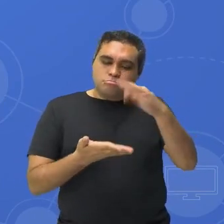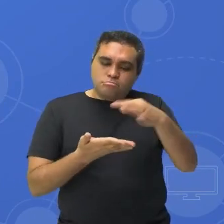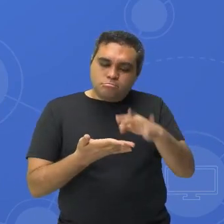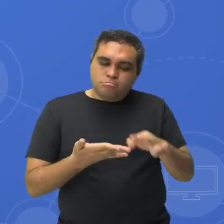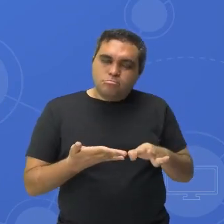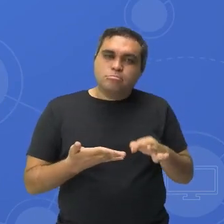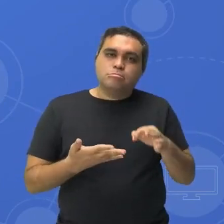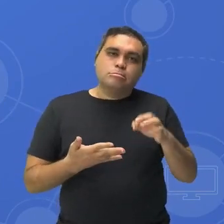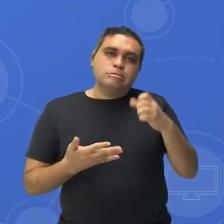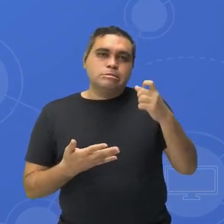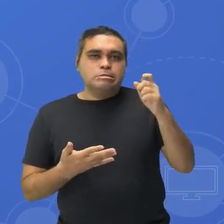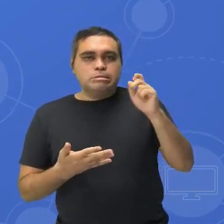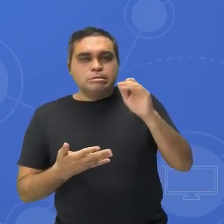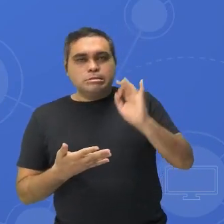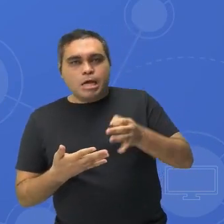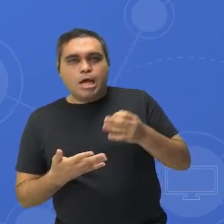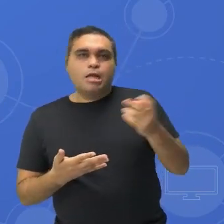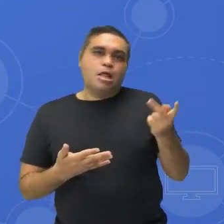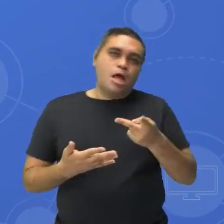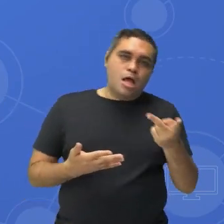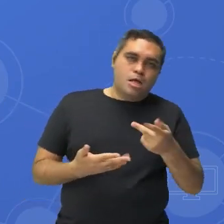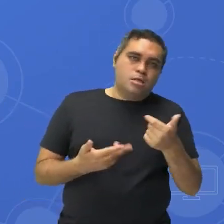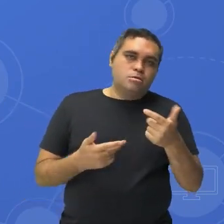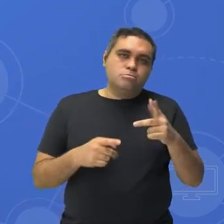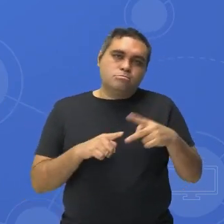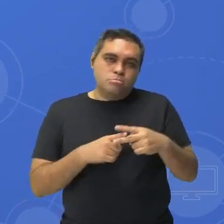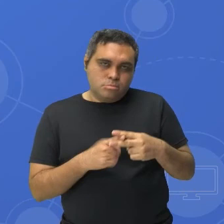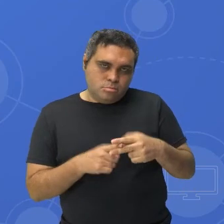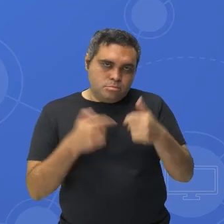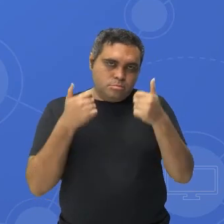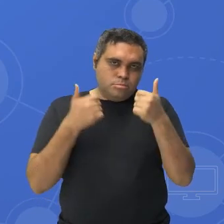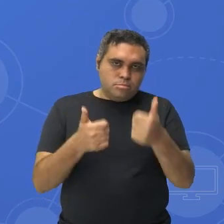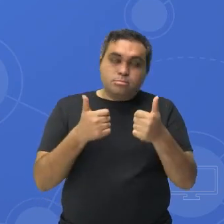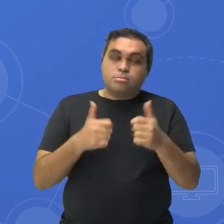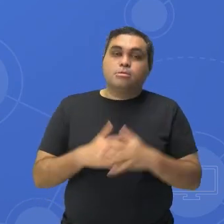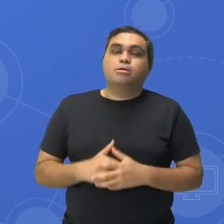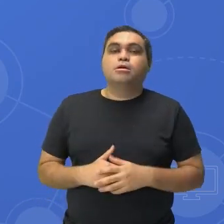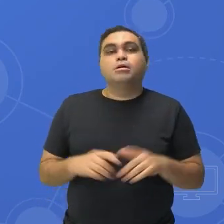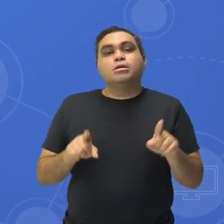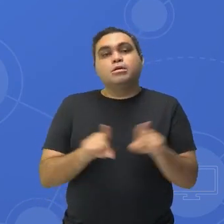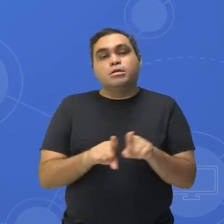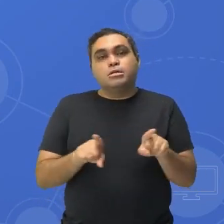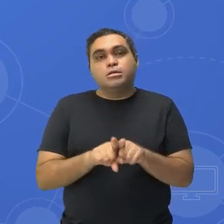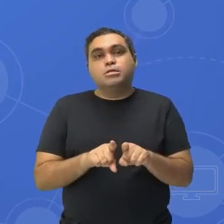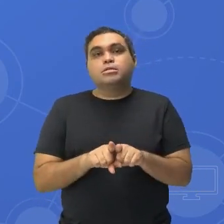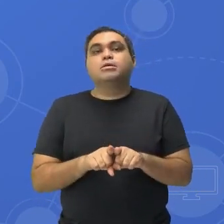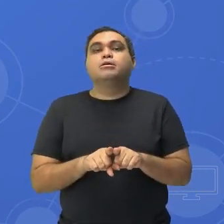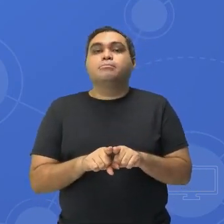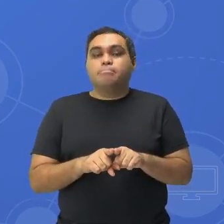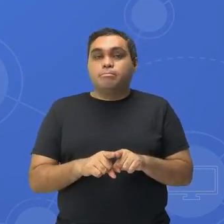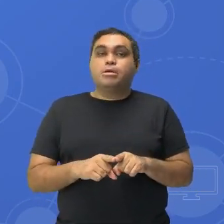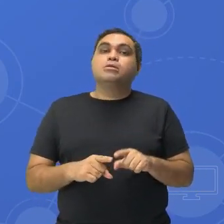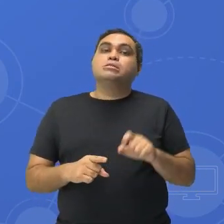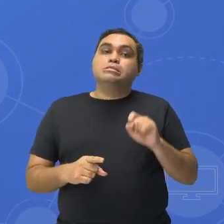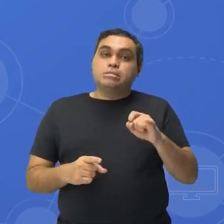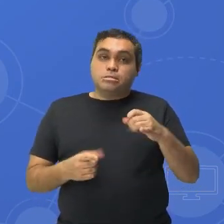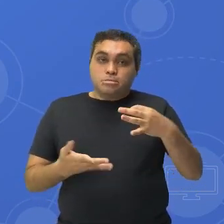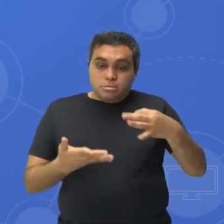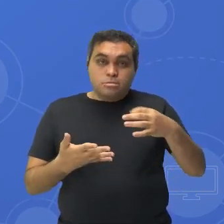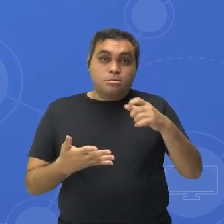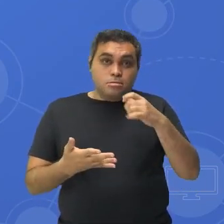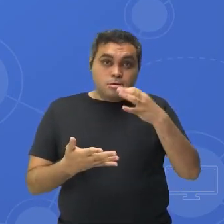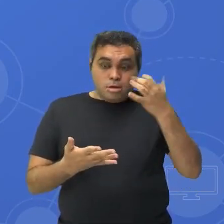as devidas alterações e também marcando lá um Czinho se você acertou, tá